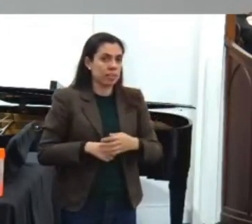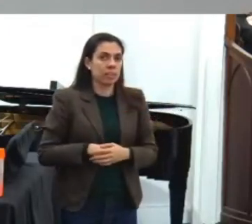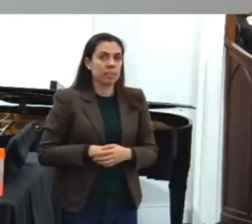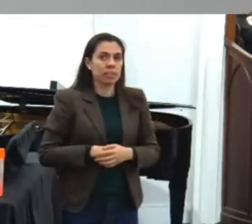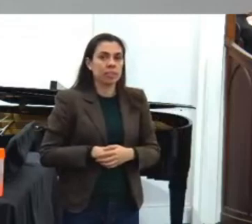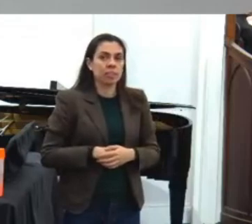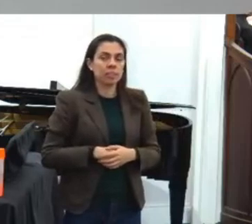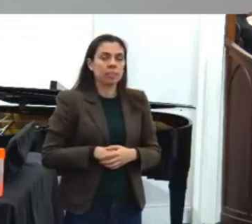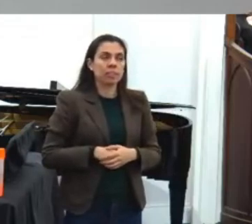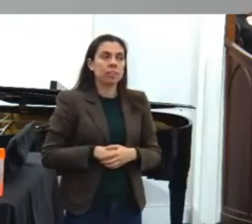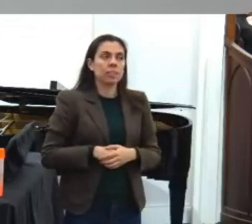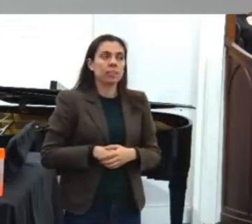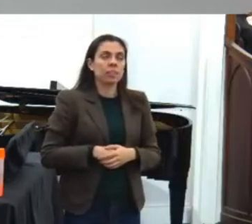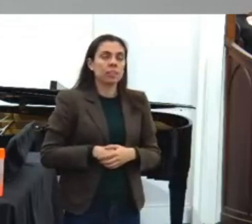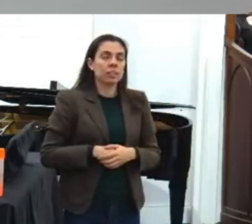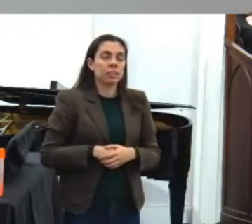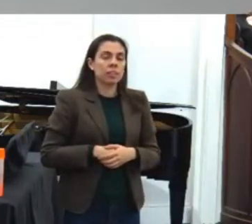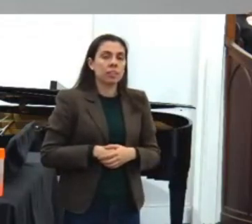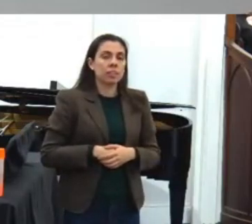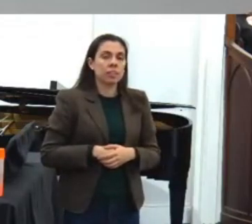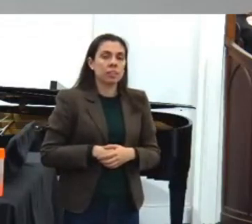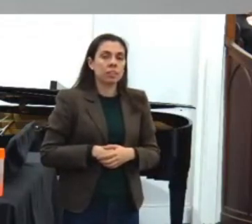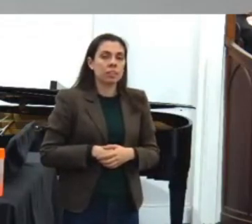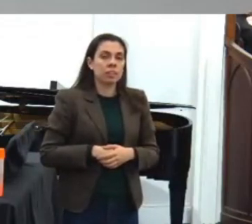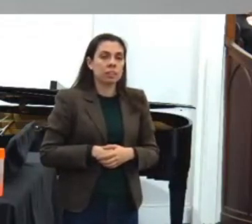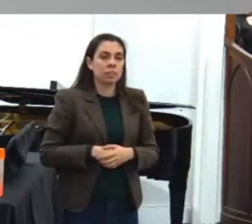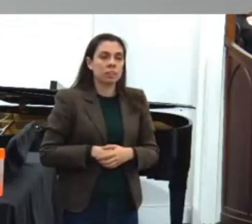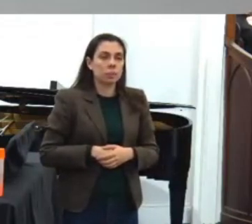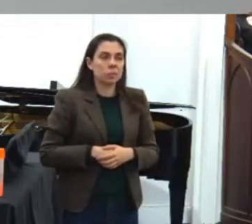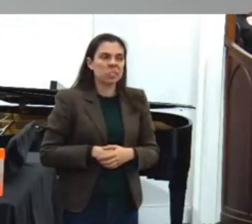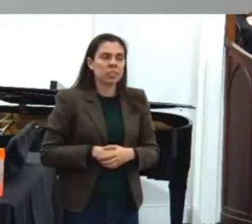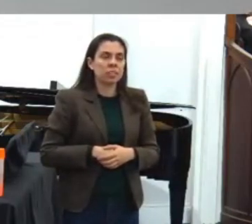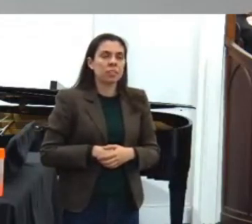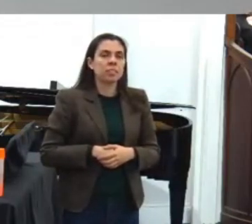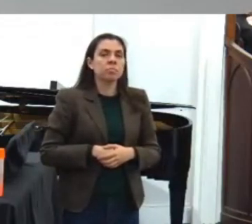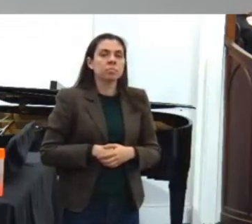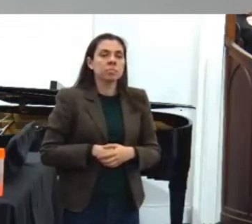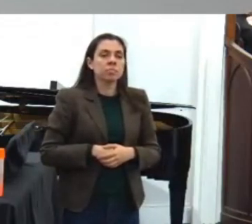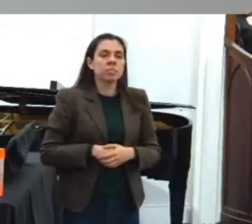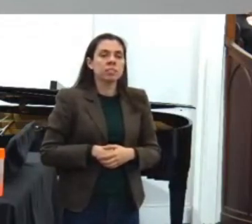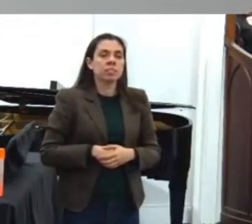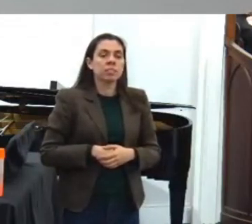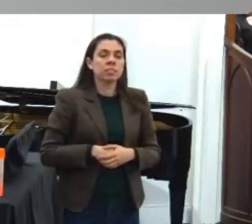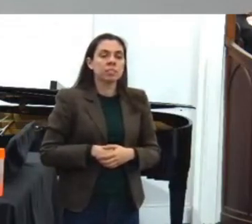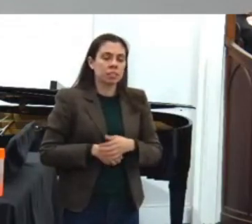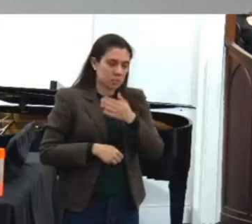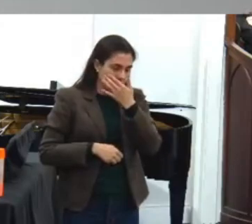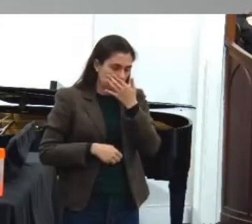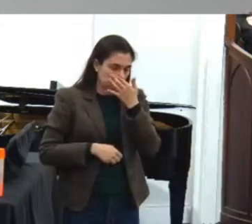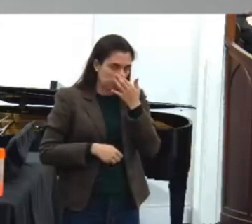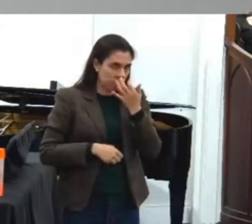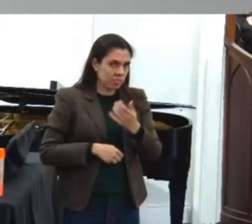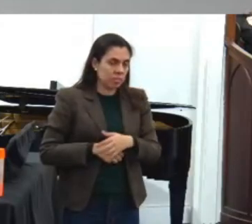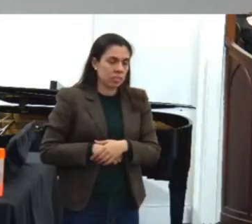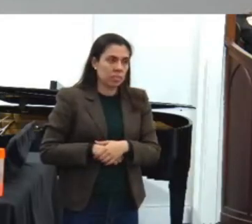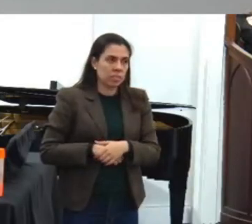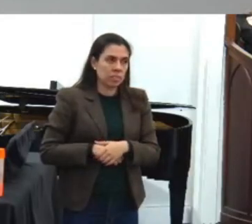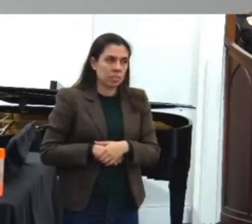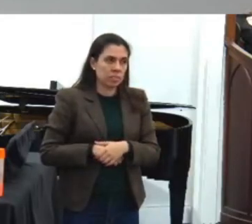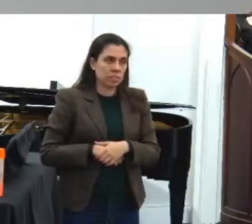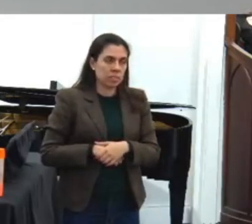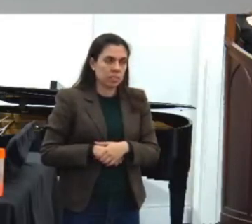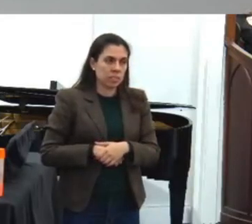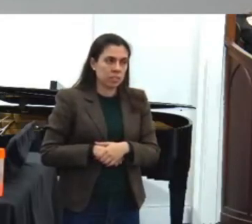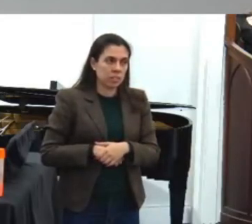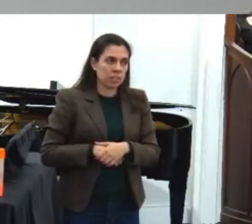pelo Deus da verdade, e a expressão aqui é o Deus do Amém, é